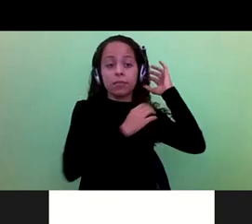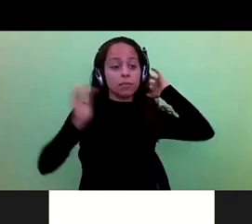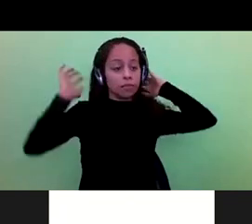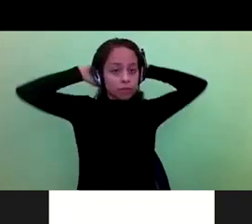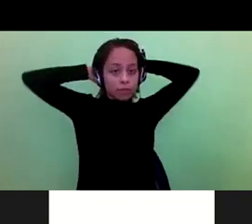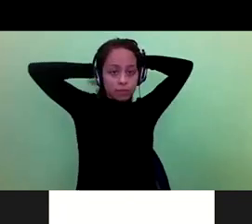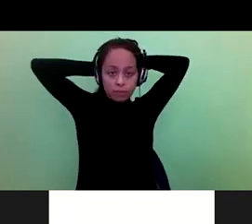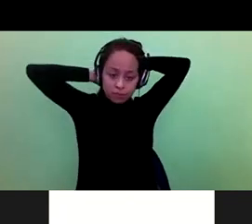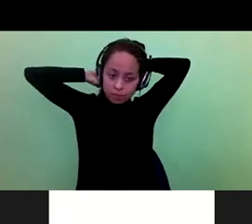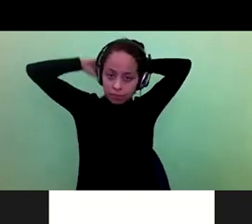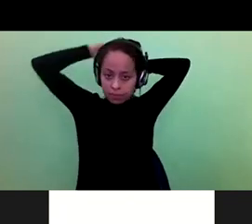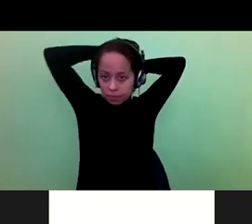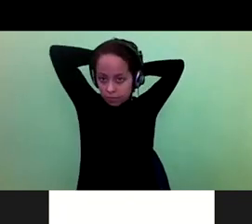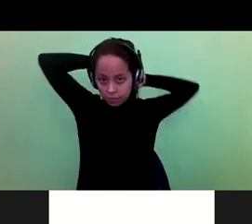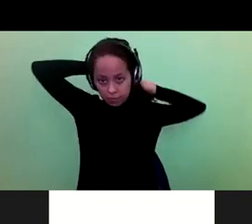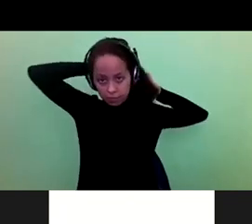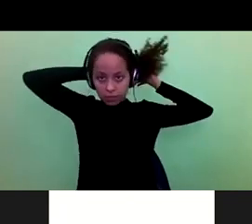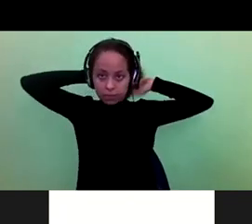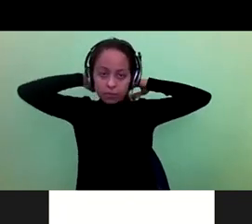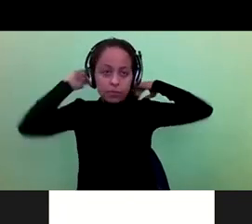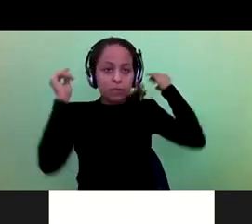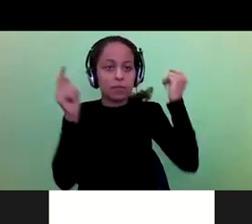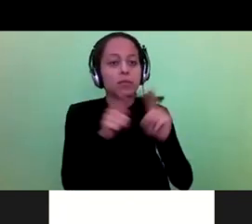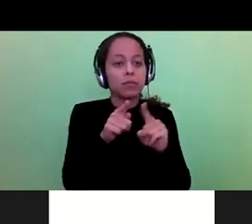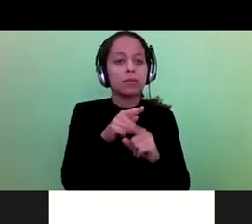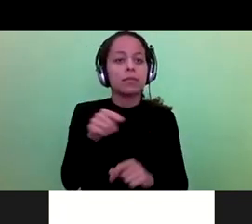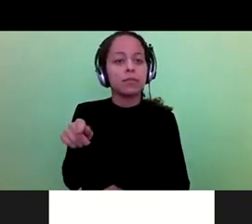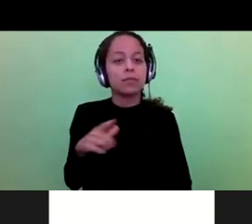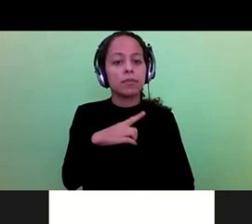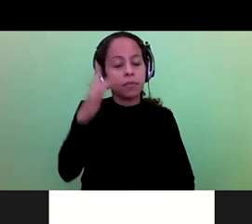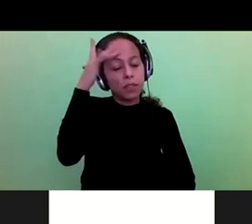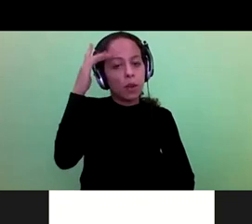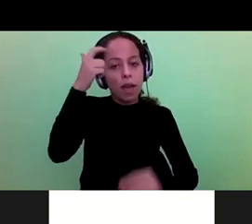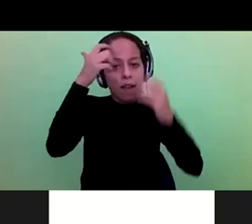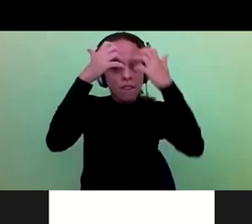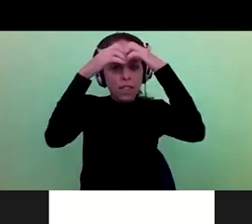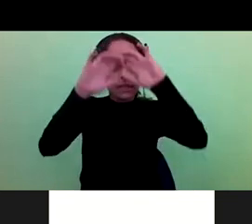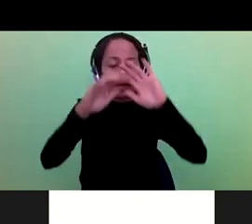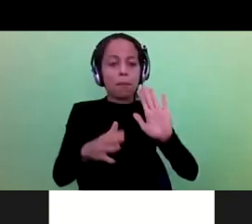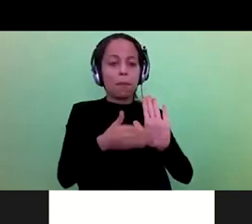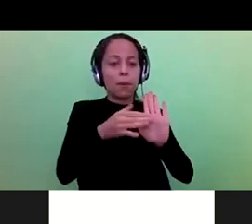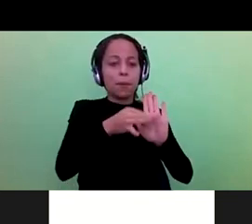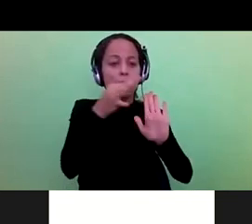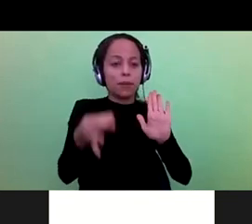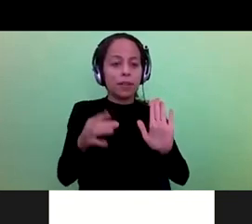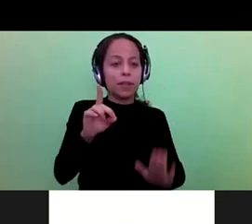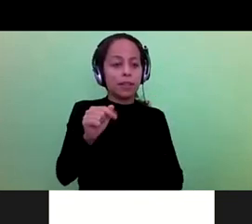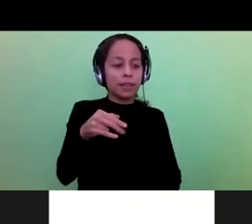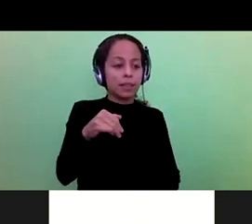E respondendo, tentando contribuir um pouco com a reflexão, né, proposta pela Daniele,